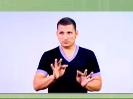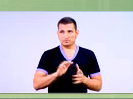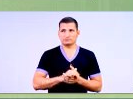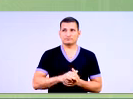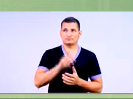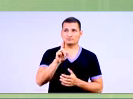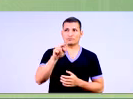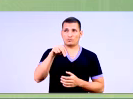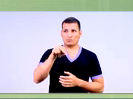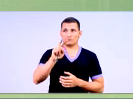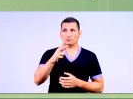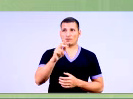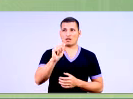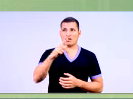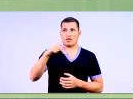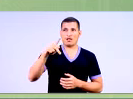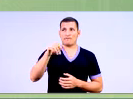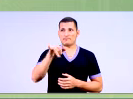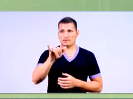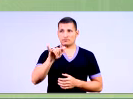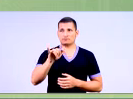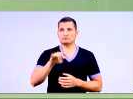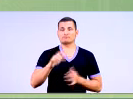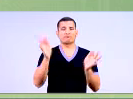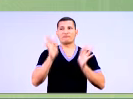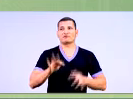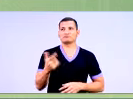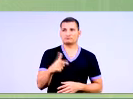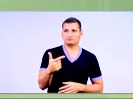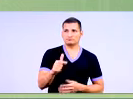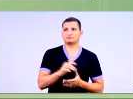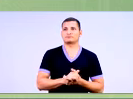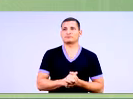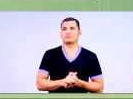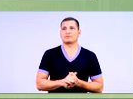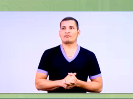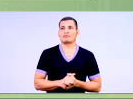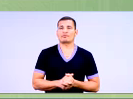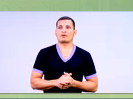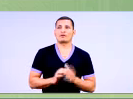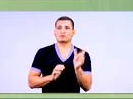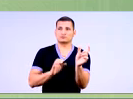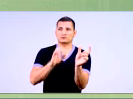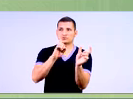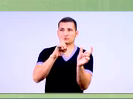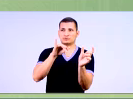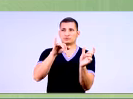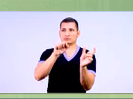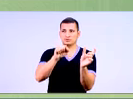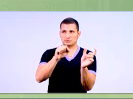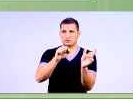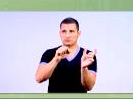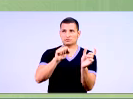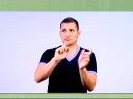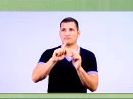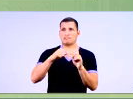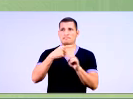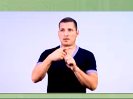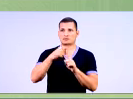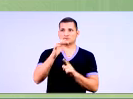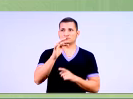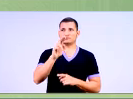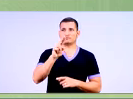exemplo, a palavra function, que com um prefixo, né, o prefixo dis, fica dysfunction.